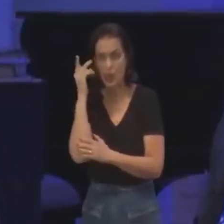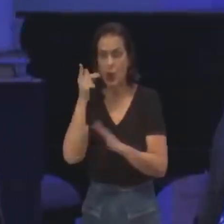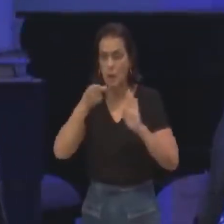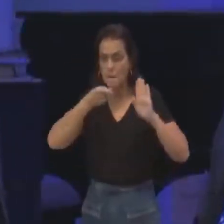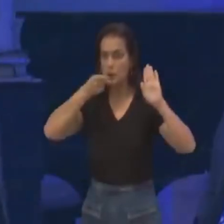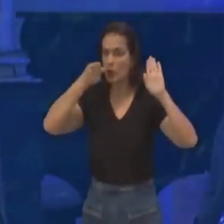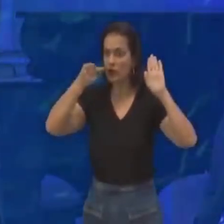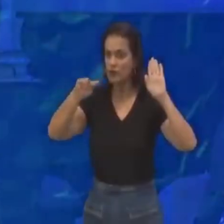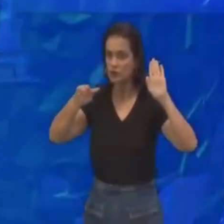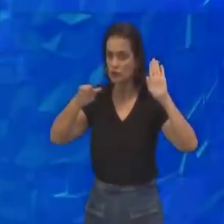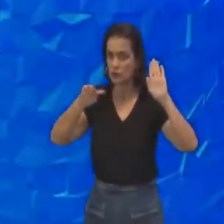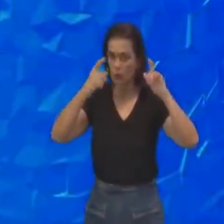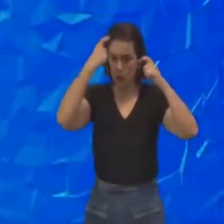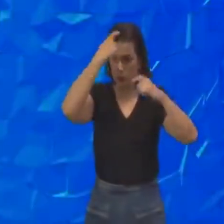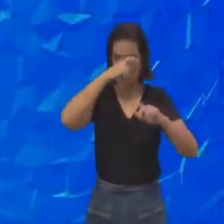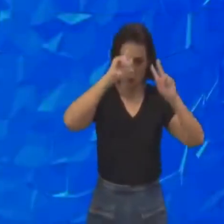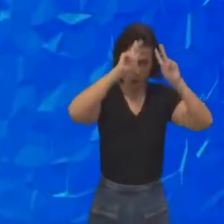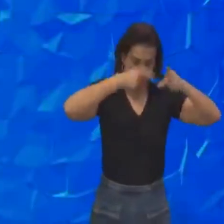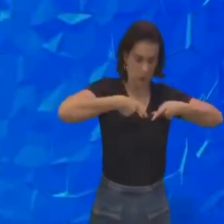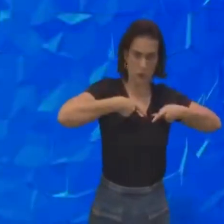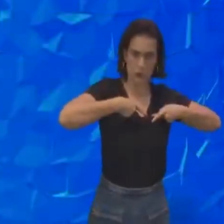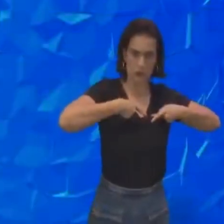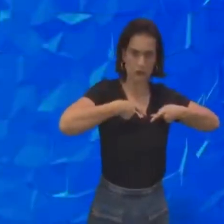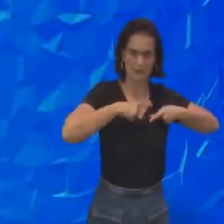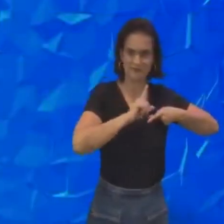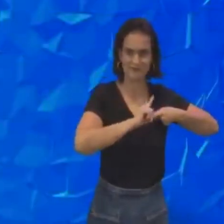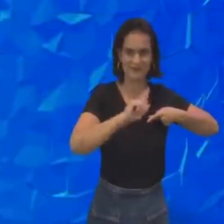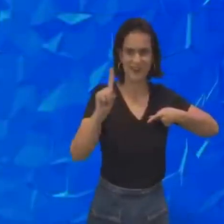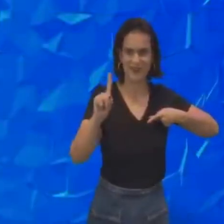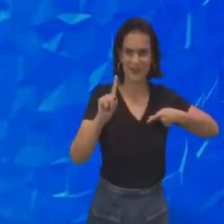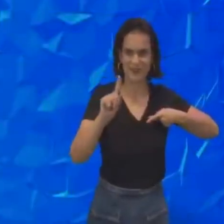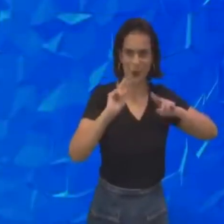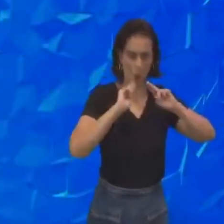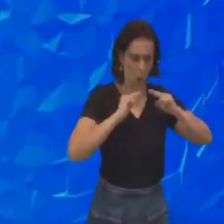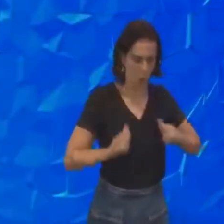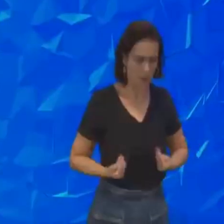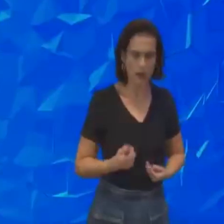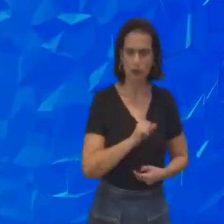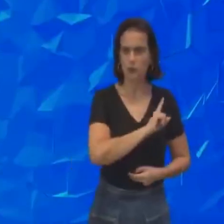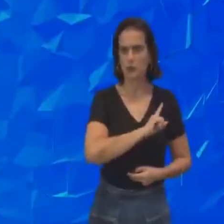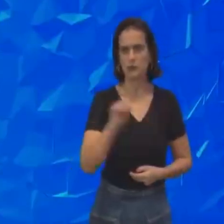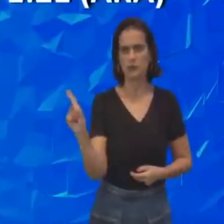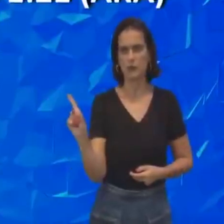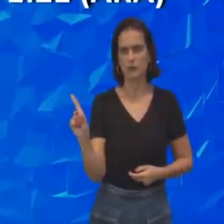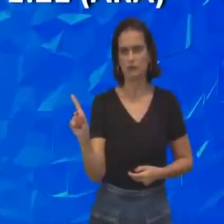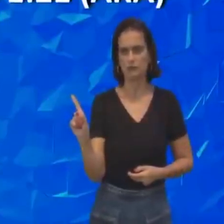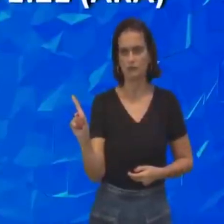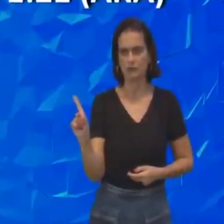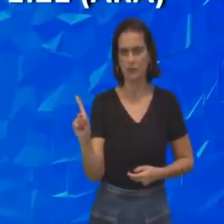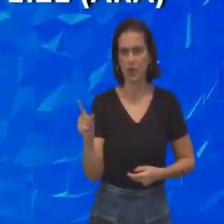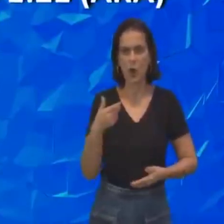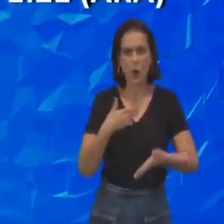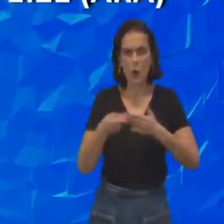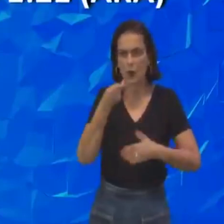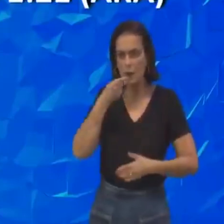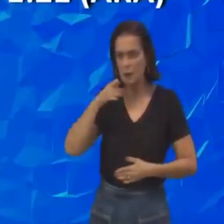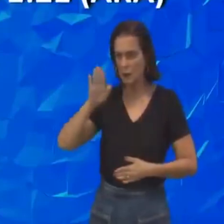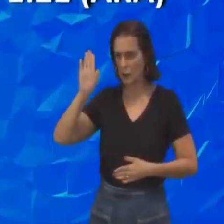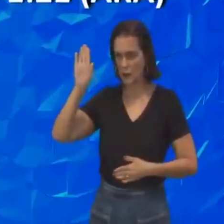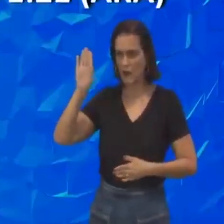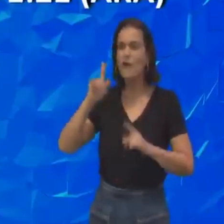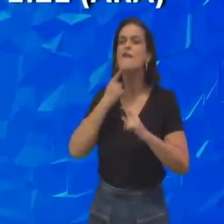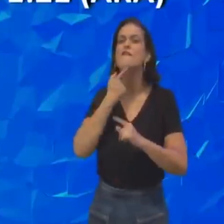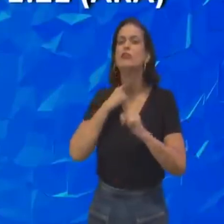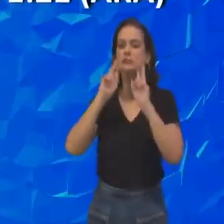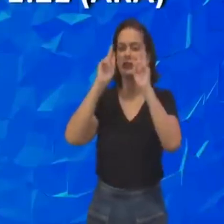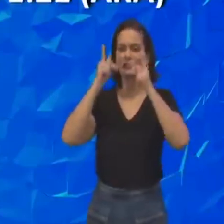Escritura provém de particular elucidação. Porque nunca jamais qualquer profecia foi dada por vontade